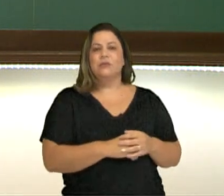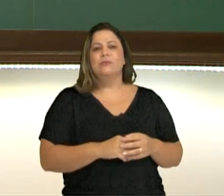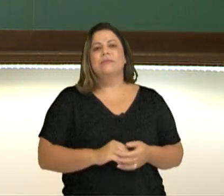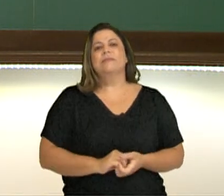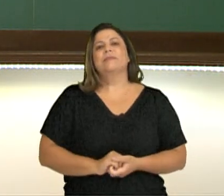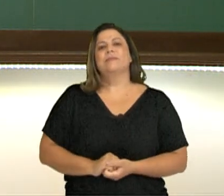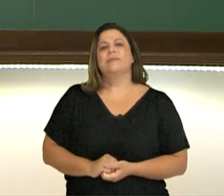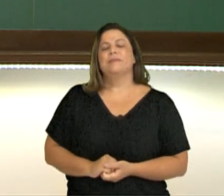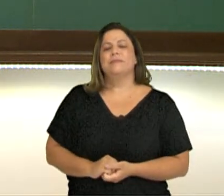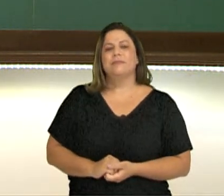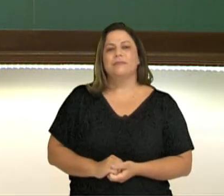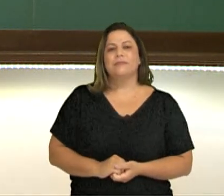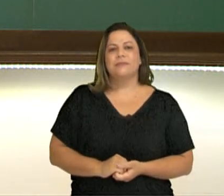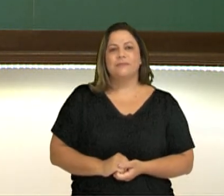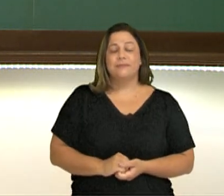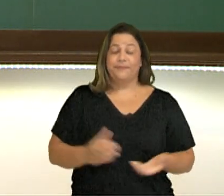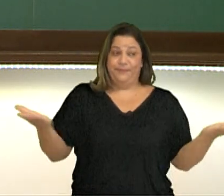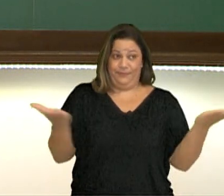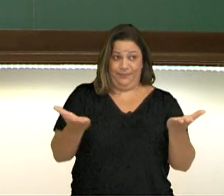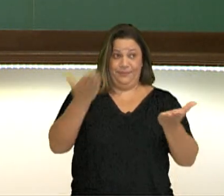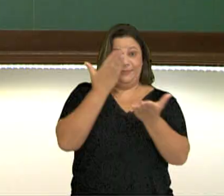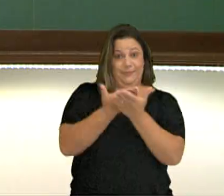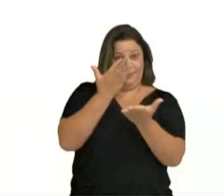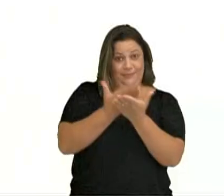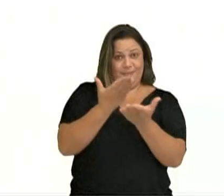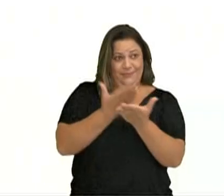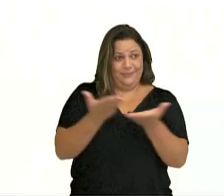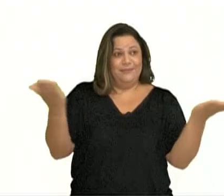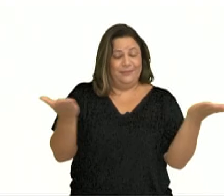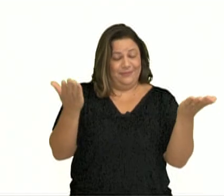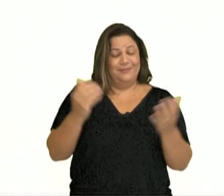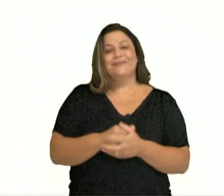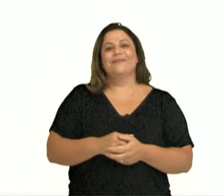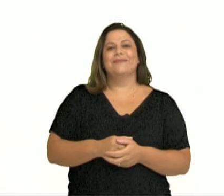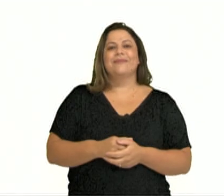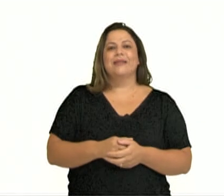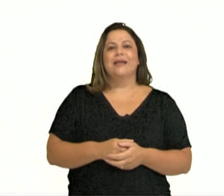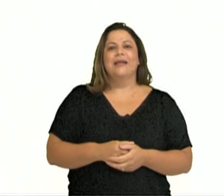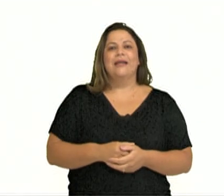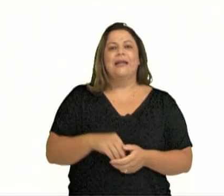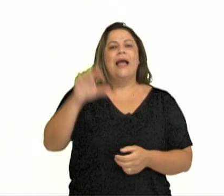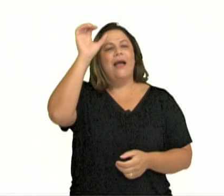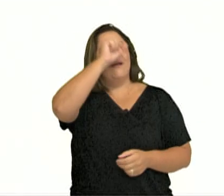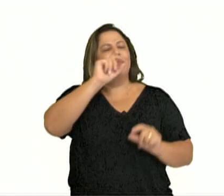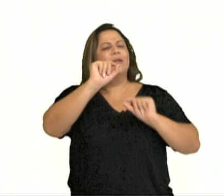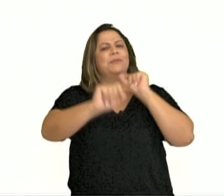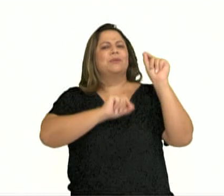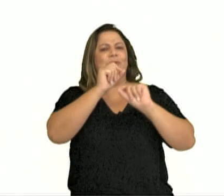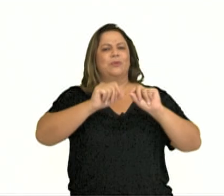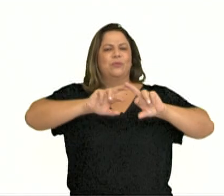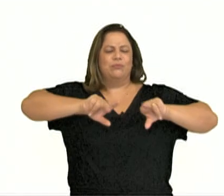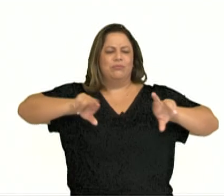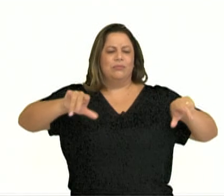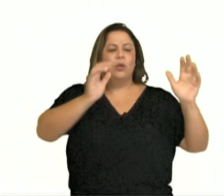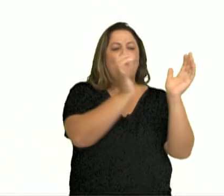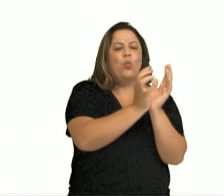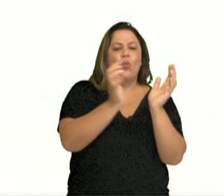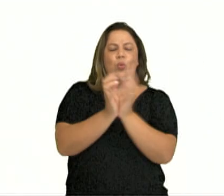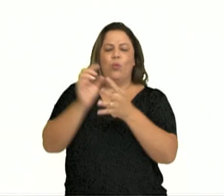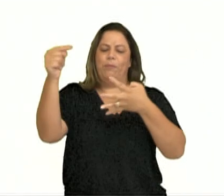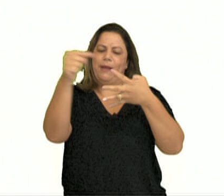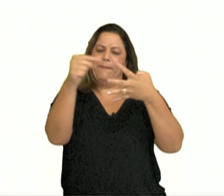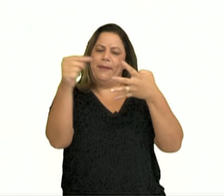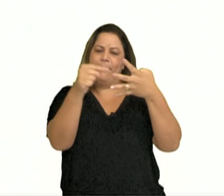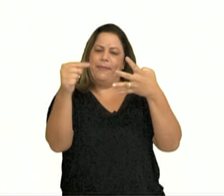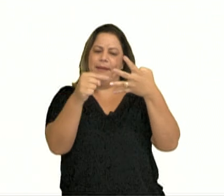conhecimento. Nesta aula, vimos que os instrumentos musicais são divididos em 4 grupos: cordas,